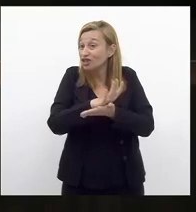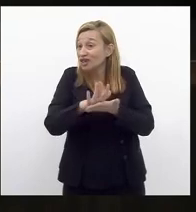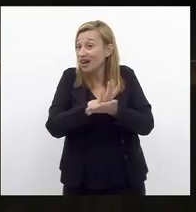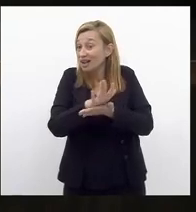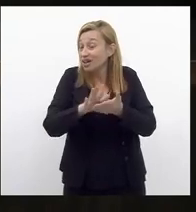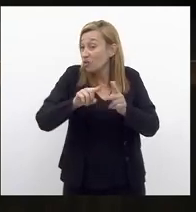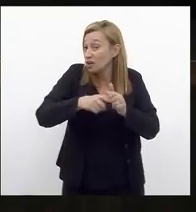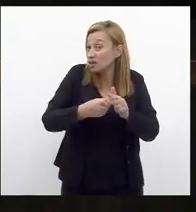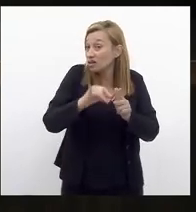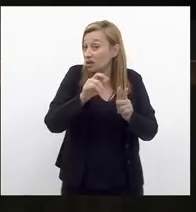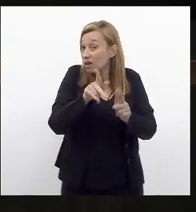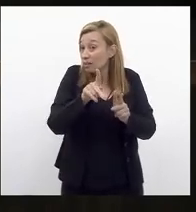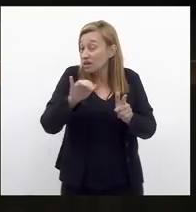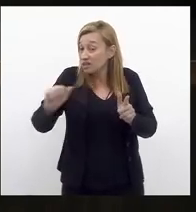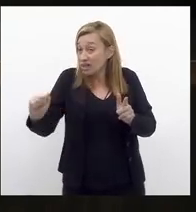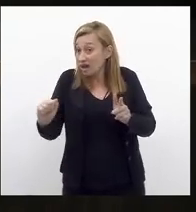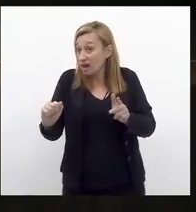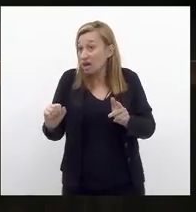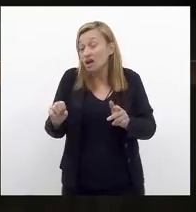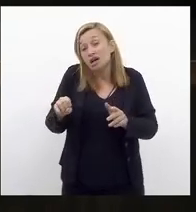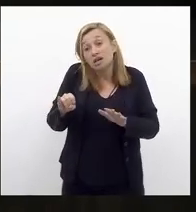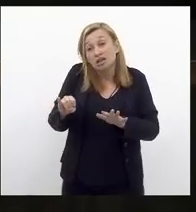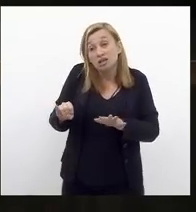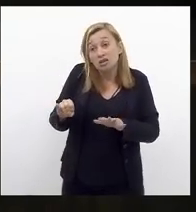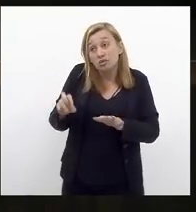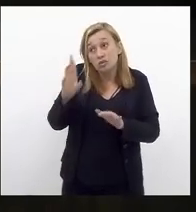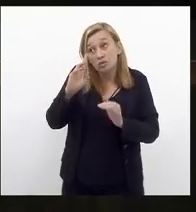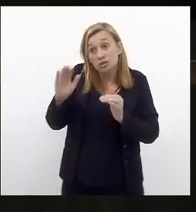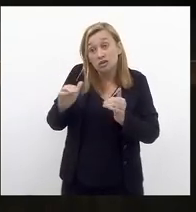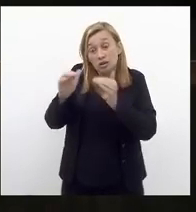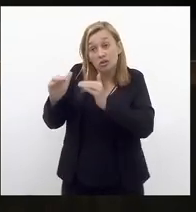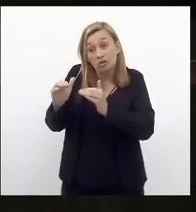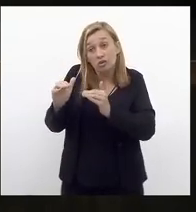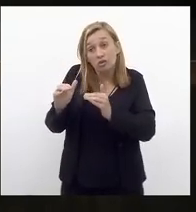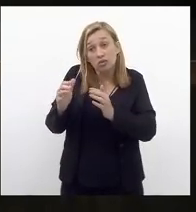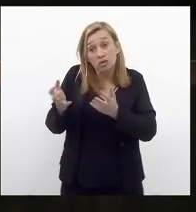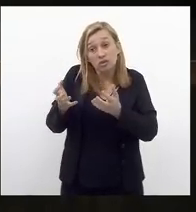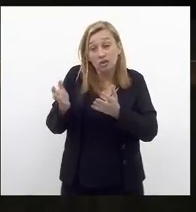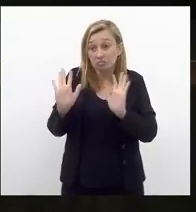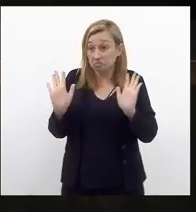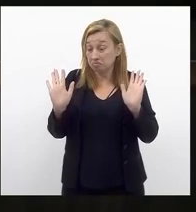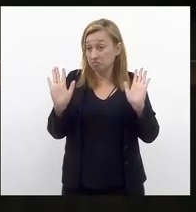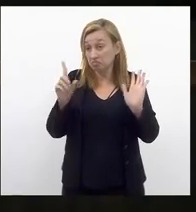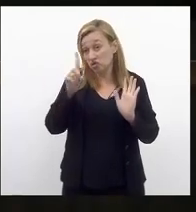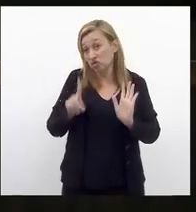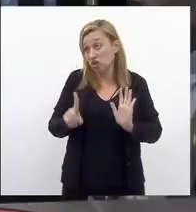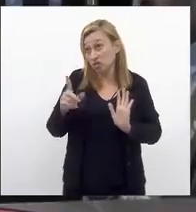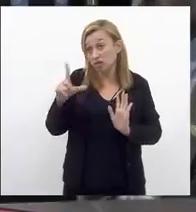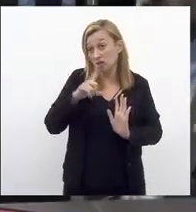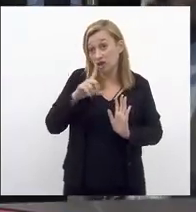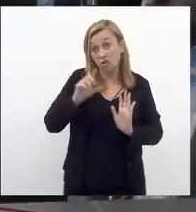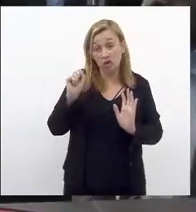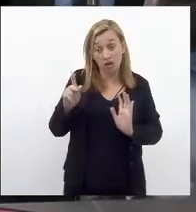entendeu salvo se vai silêncio a juíza aí é diretamente vossa excelência ok